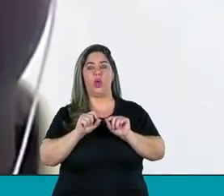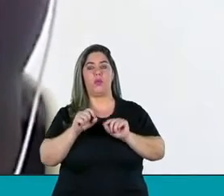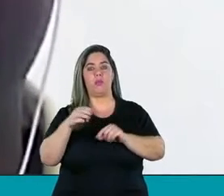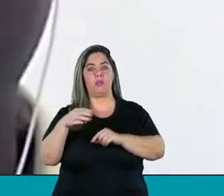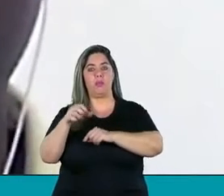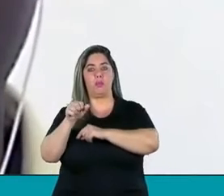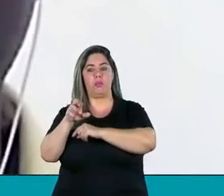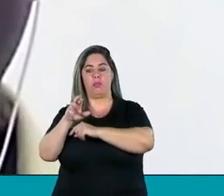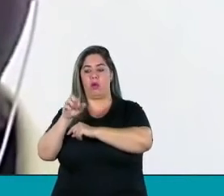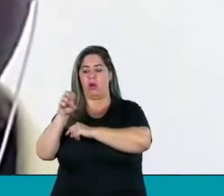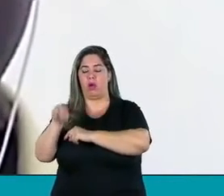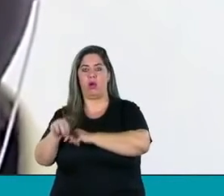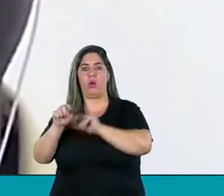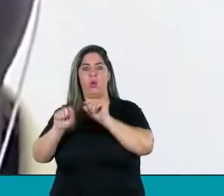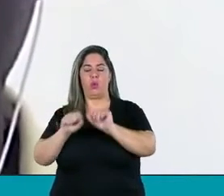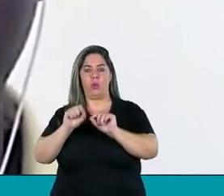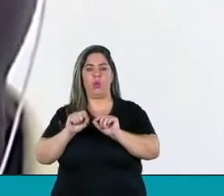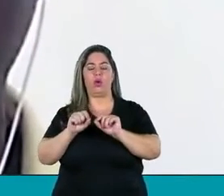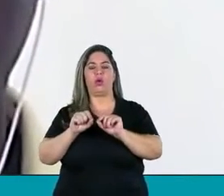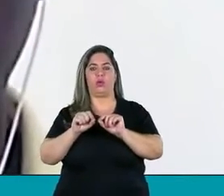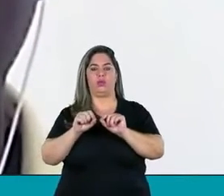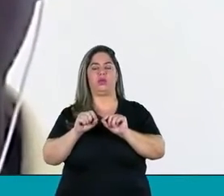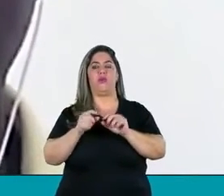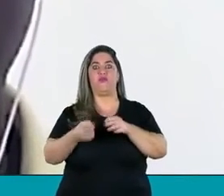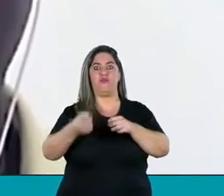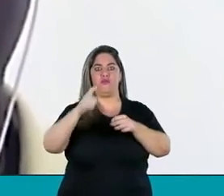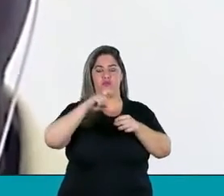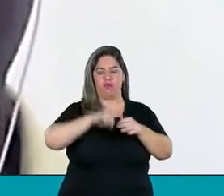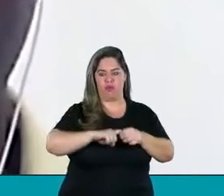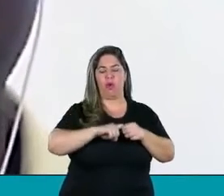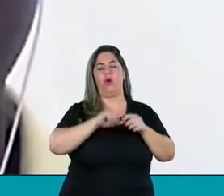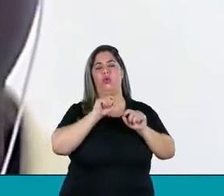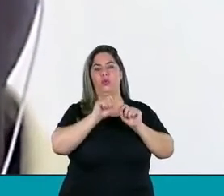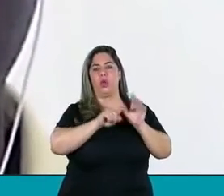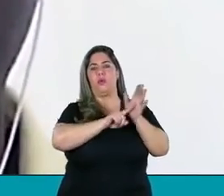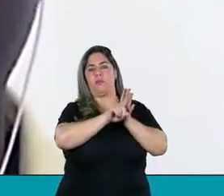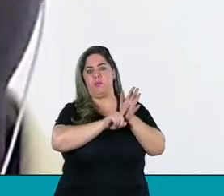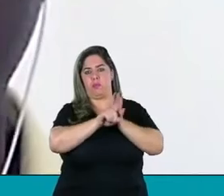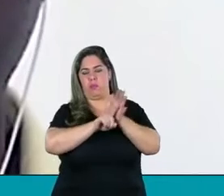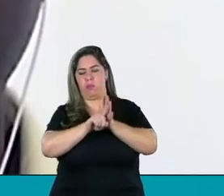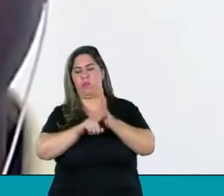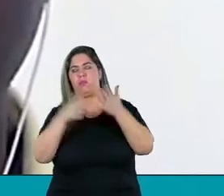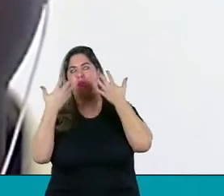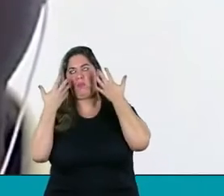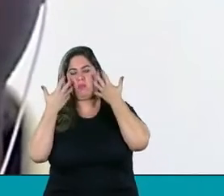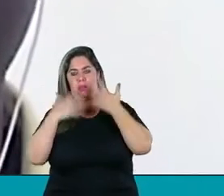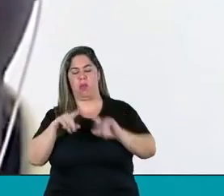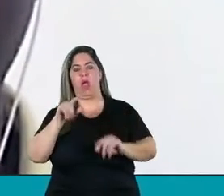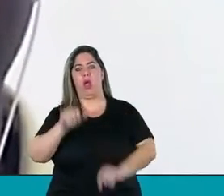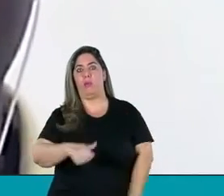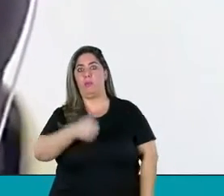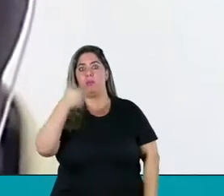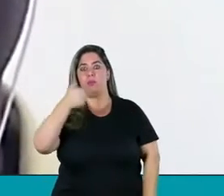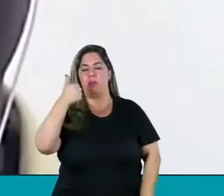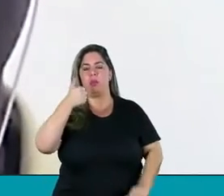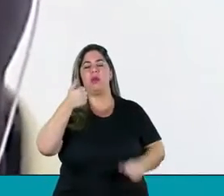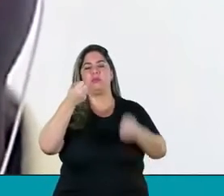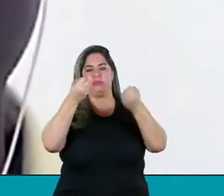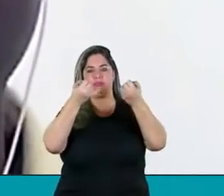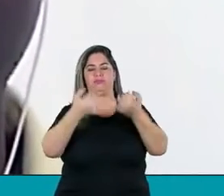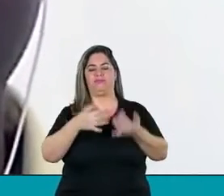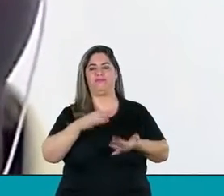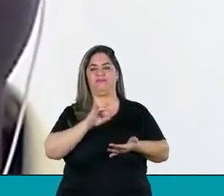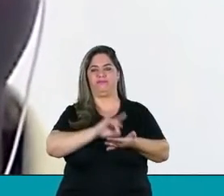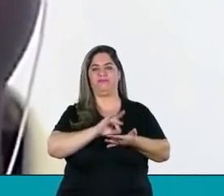se cristaliza na retomada da matriz epistemológica das ciências naturais, como fundamento primeiro de explicação da